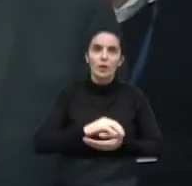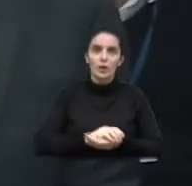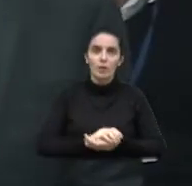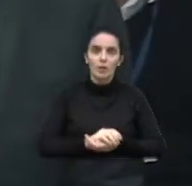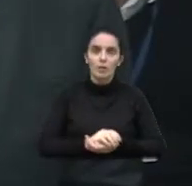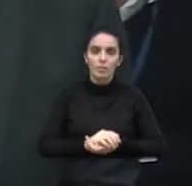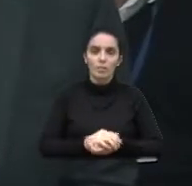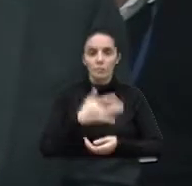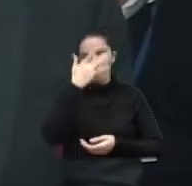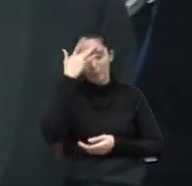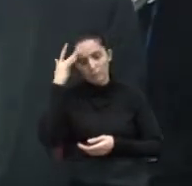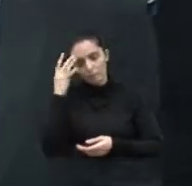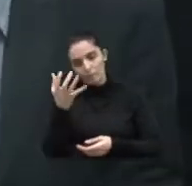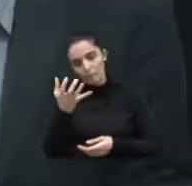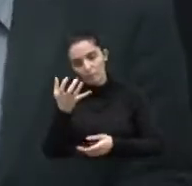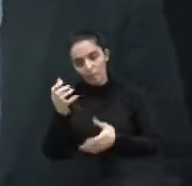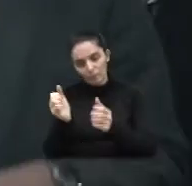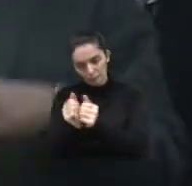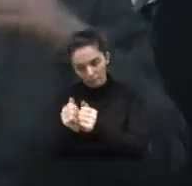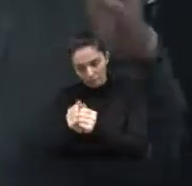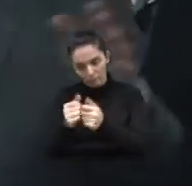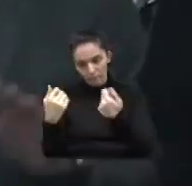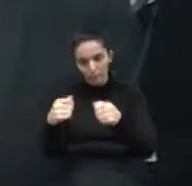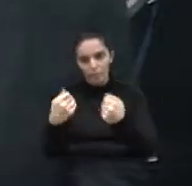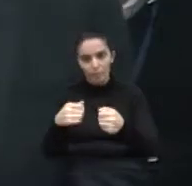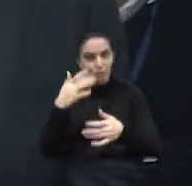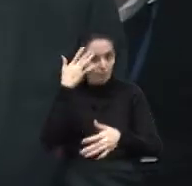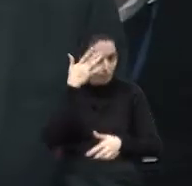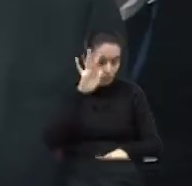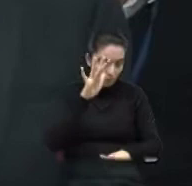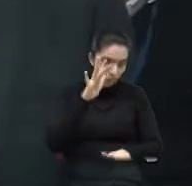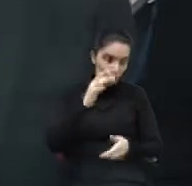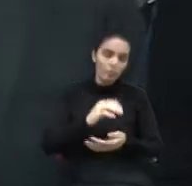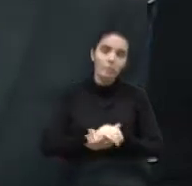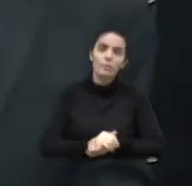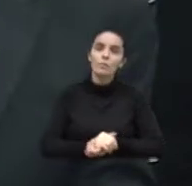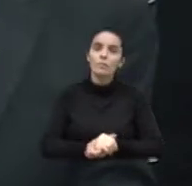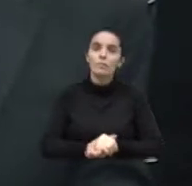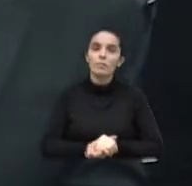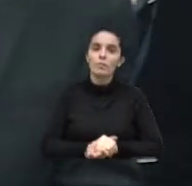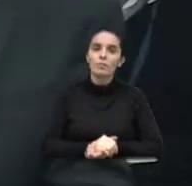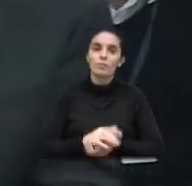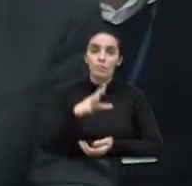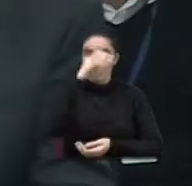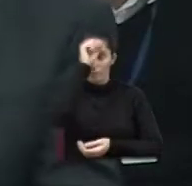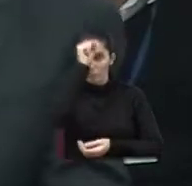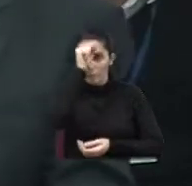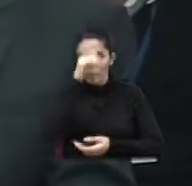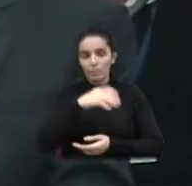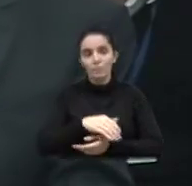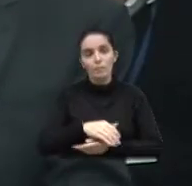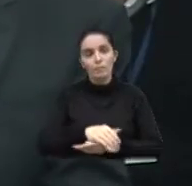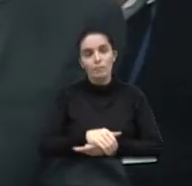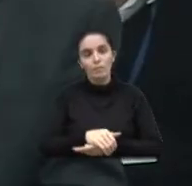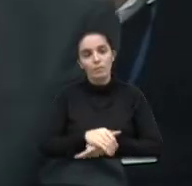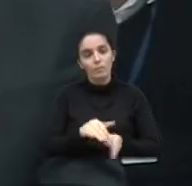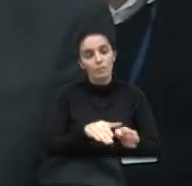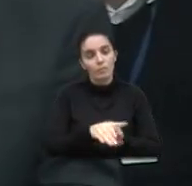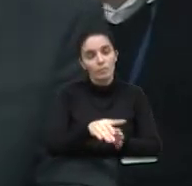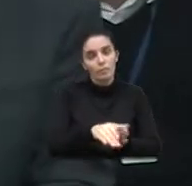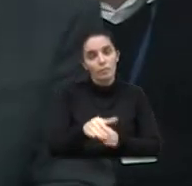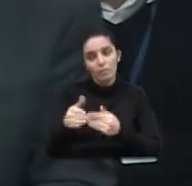tem que também saber, vereadora, se não sabia, mas tem que saber o que faz. Por isso que os conselhos não podem estar qualquer pessoa, às vezes,